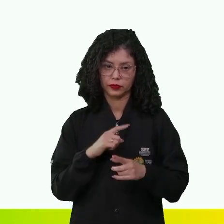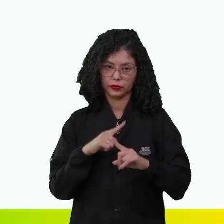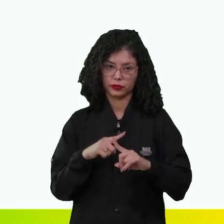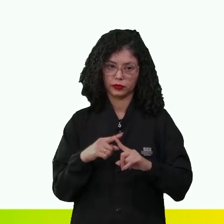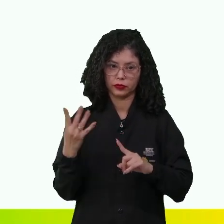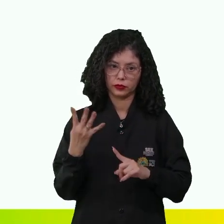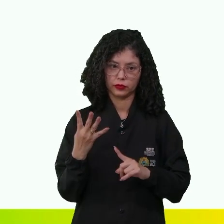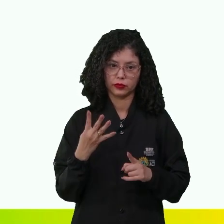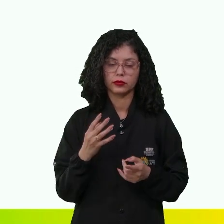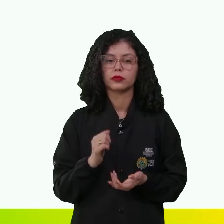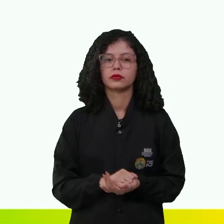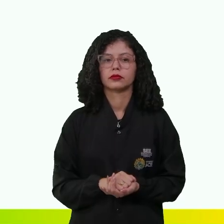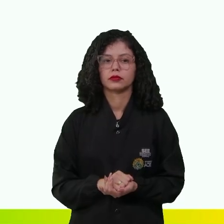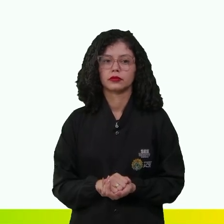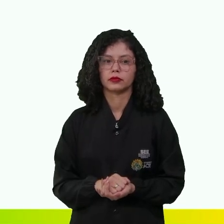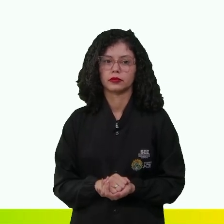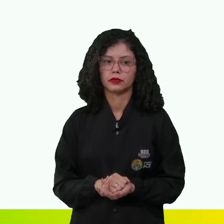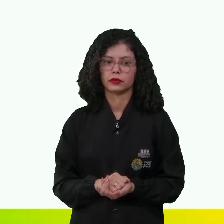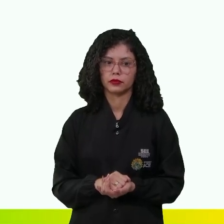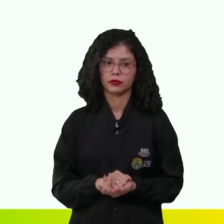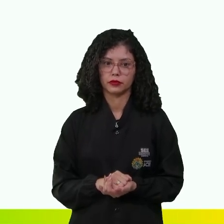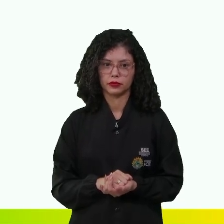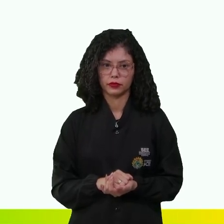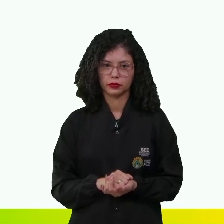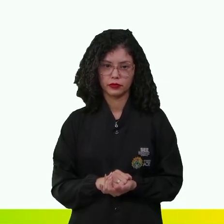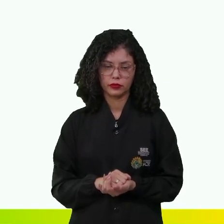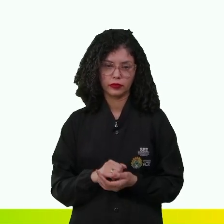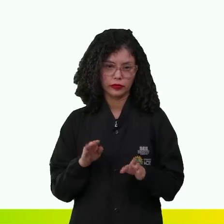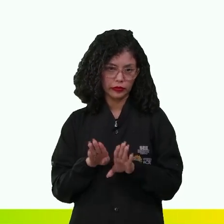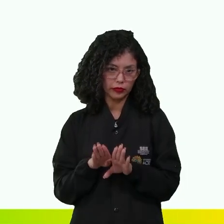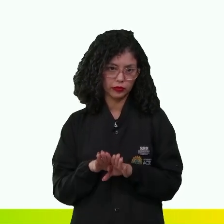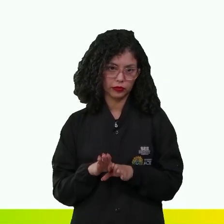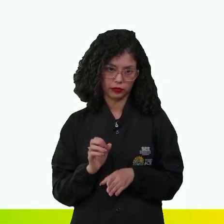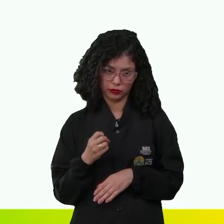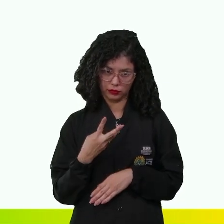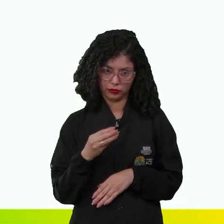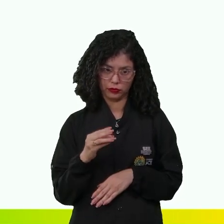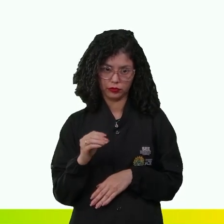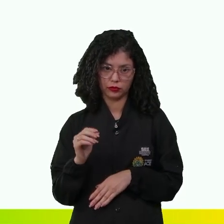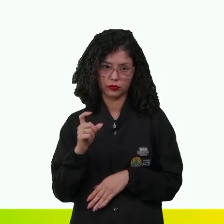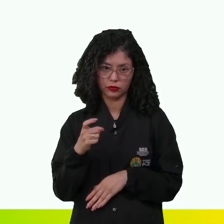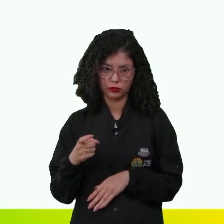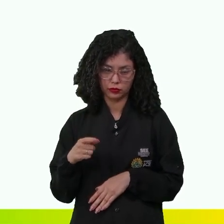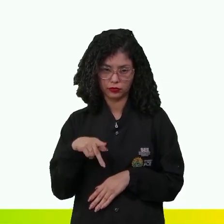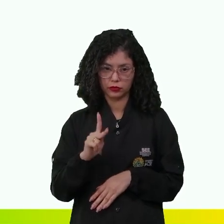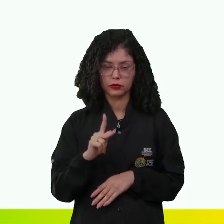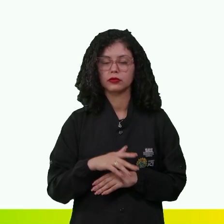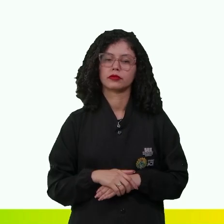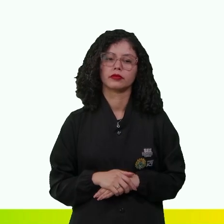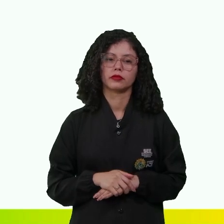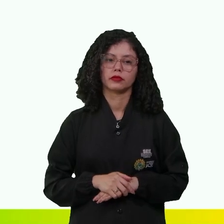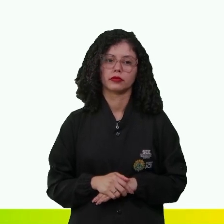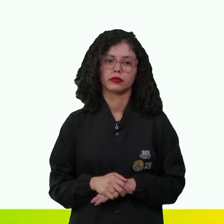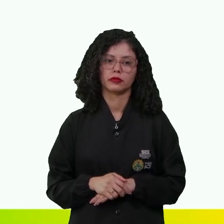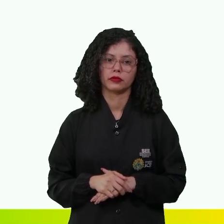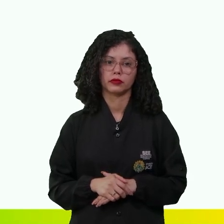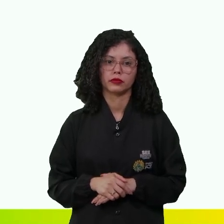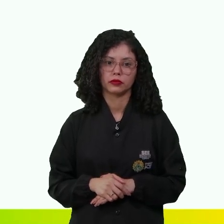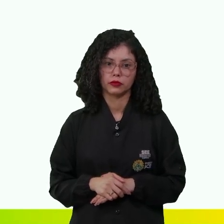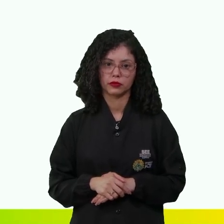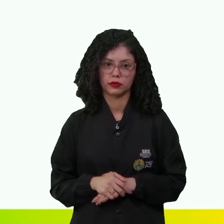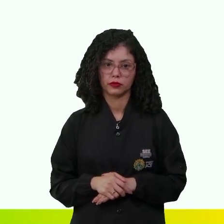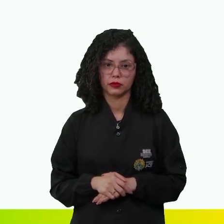vezes 4, vai passar multiplicando, é igual a 400K, que vai dar